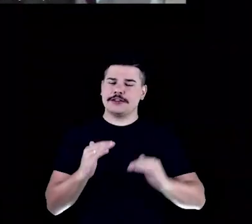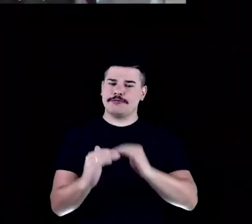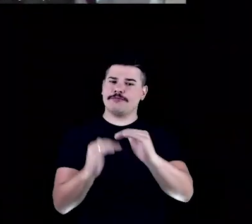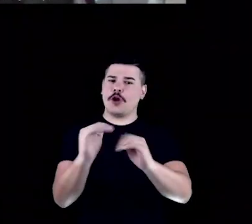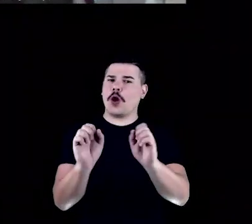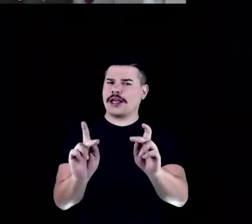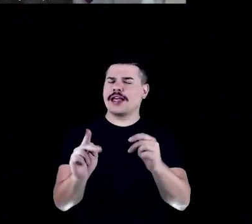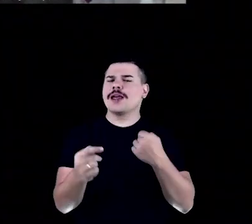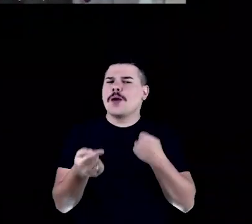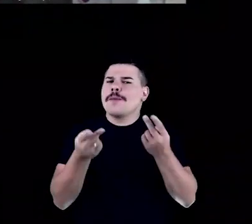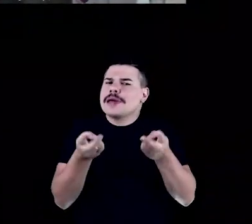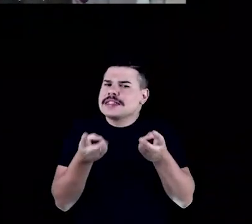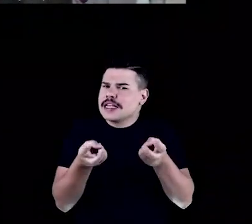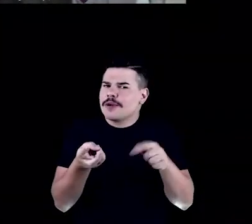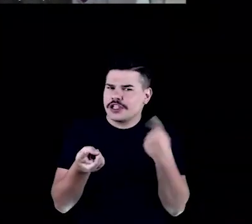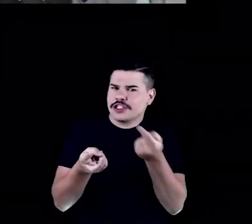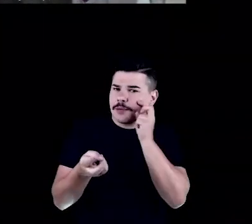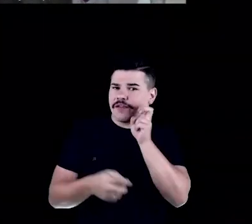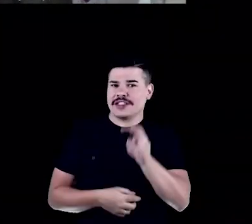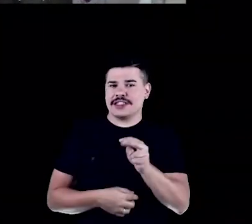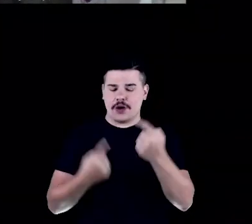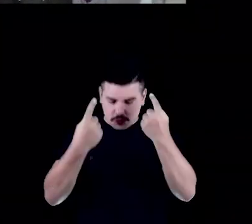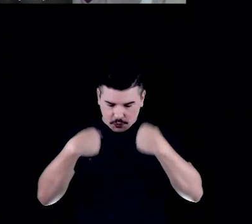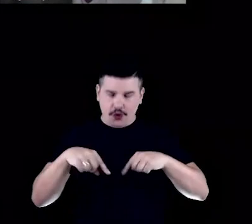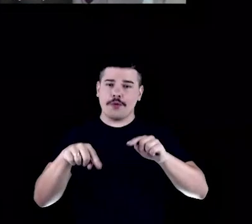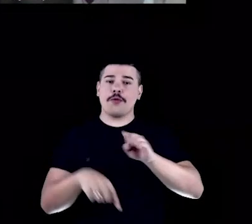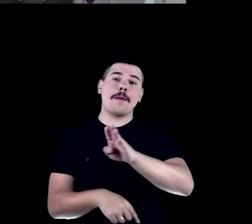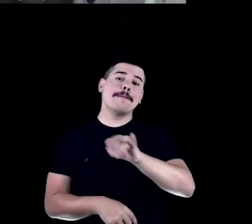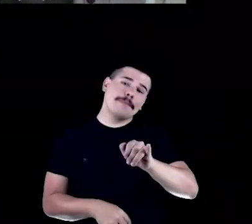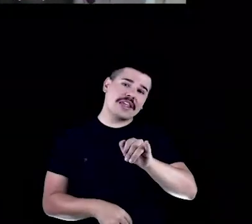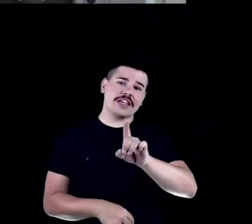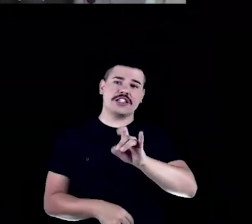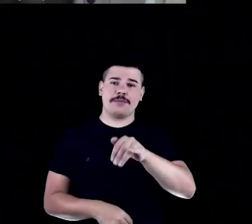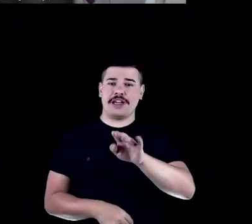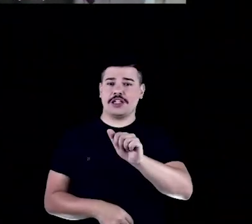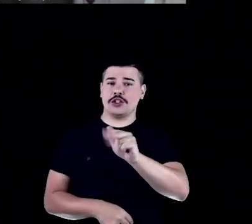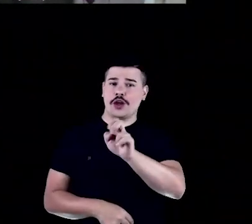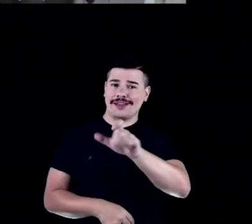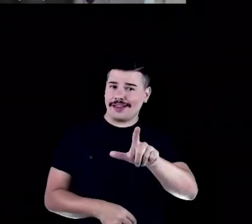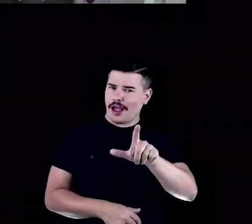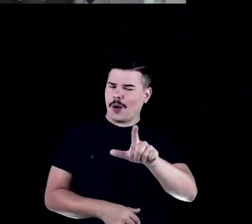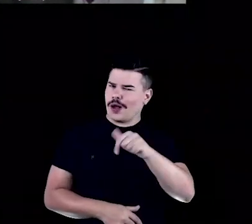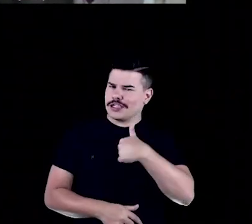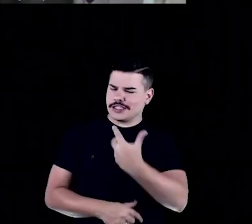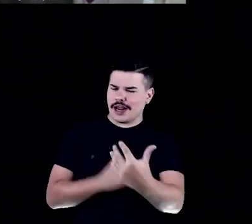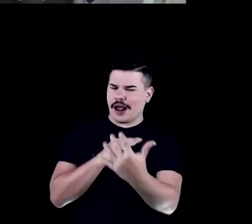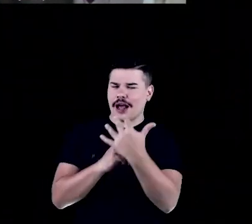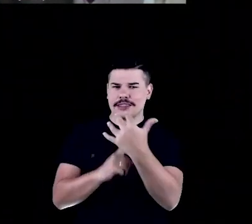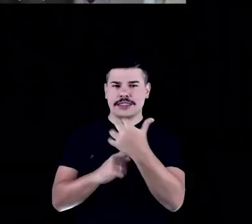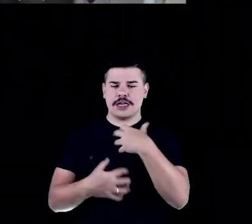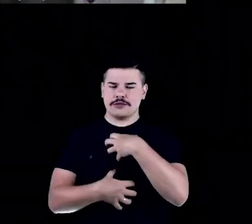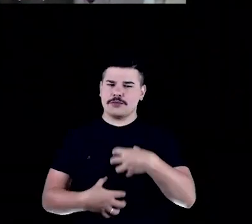dentro, né, eu tenho uma impressão de que a gente tem uma visão bidimensional do nosso corpo, né, e de que quando a gente consegue ter acesso a esse